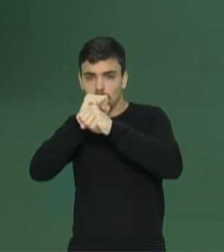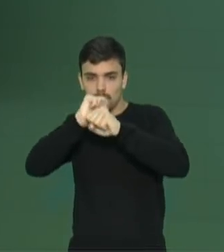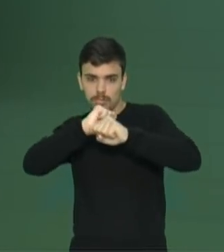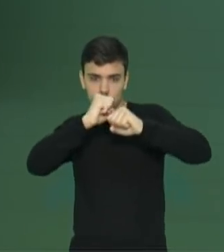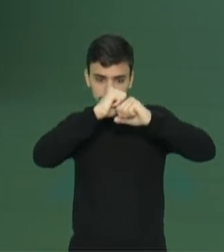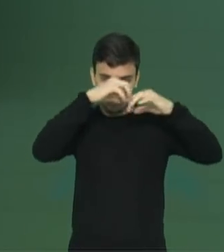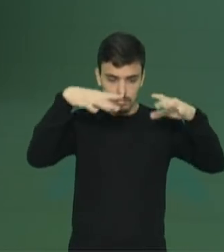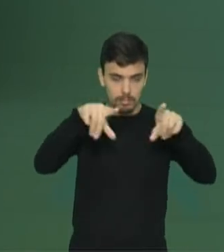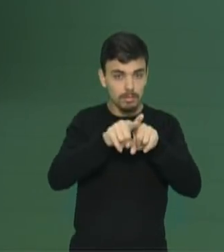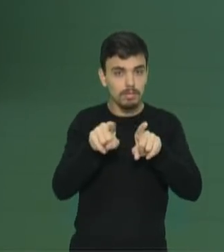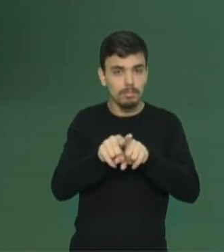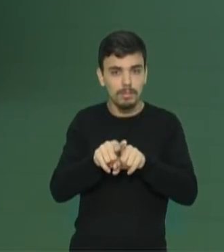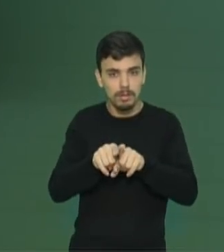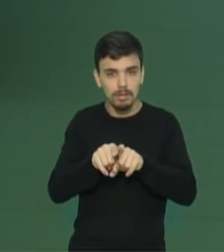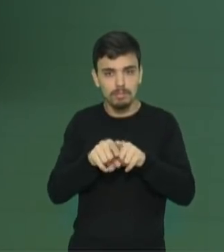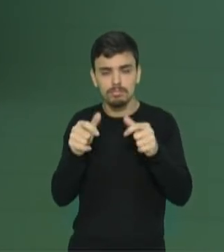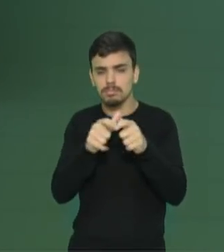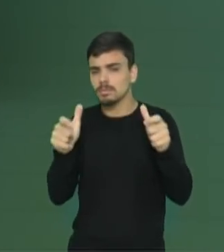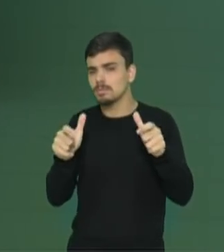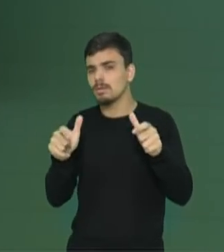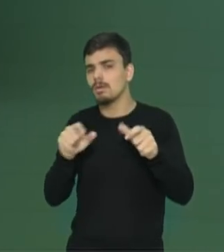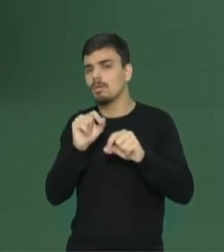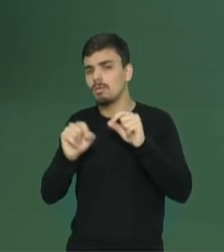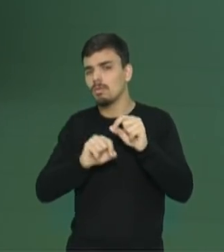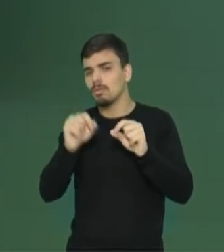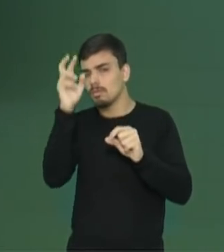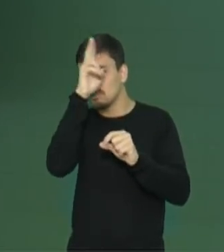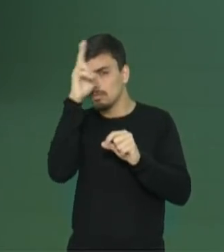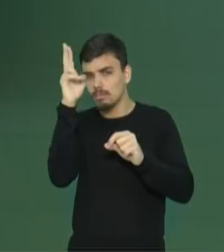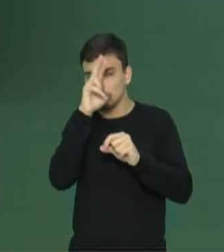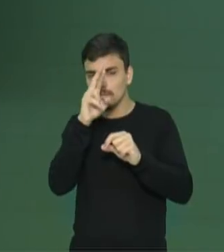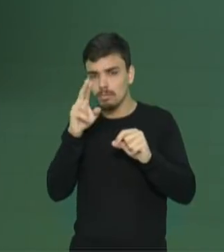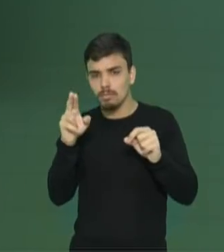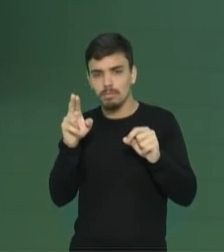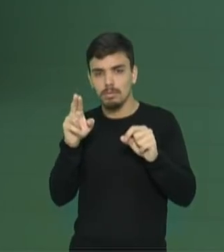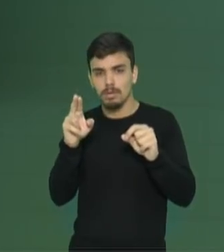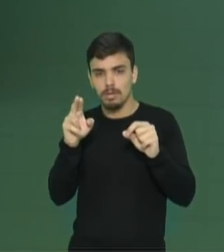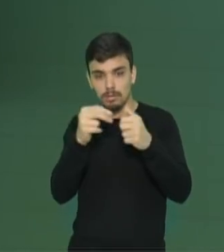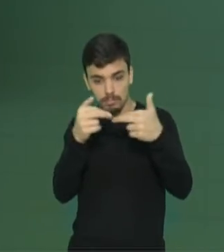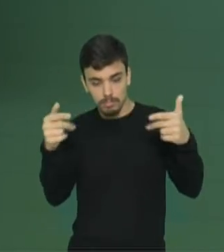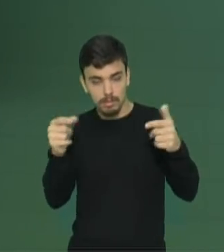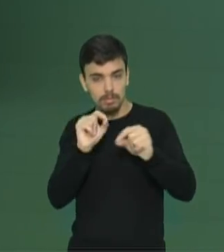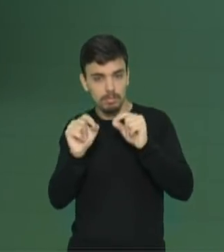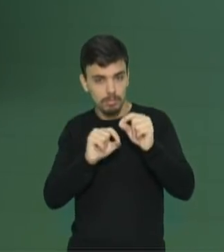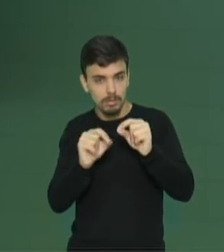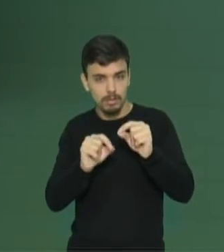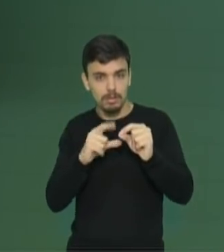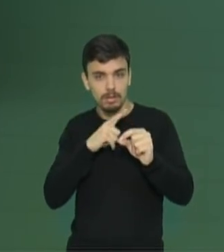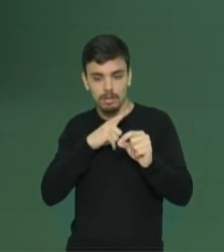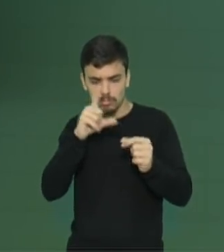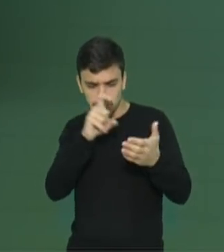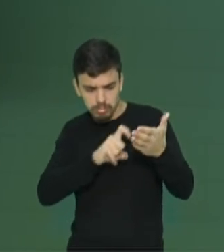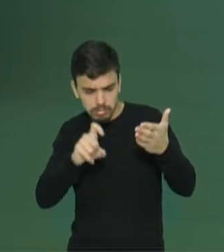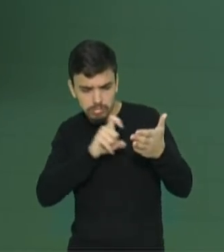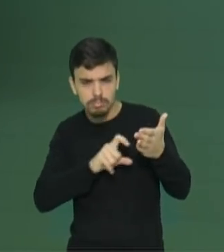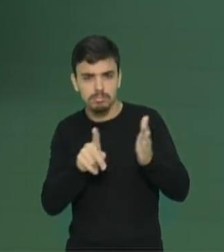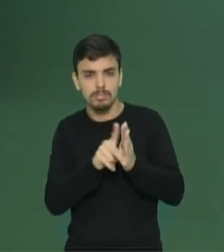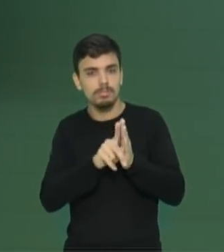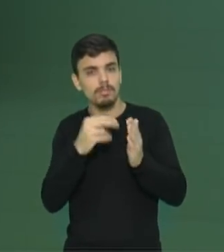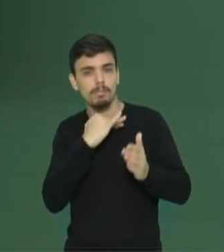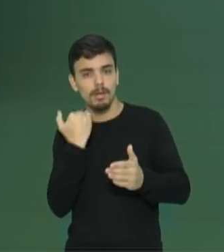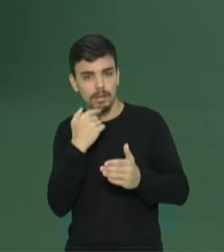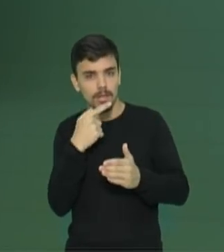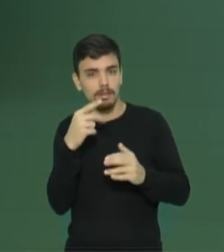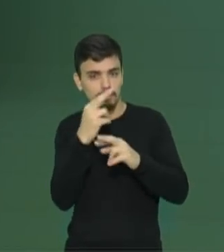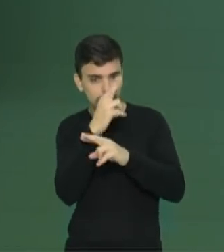úmido. E aí a maior parte dos inseticidas o que fazem? Trancam essas traqueias indefinidamente. Então a maior parte